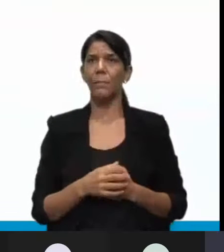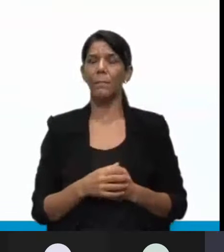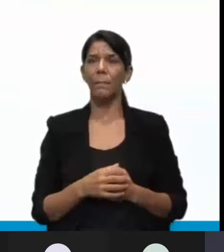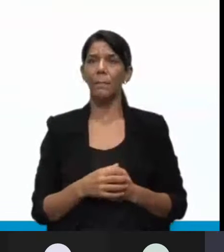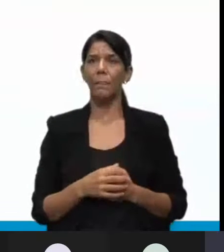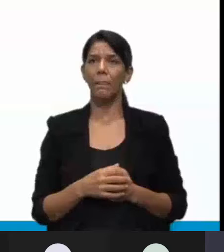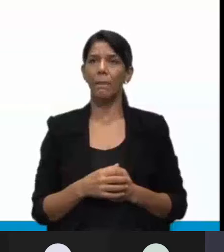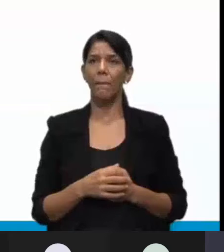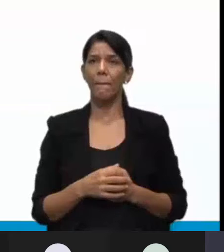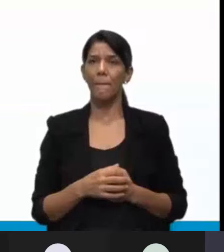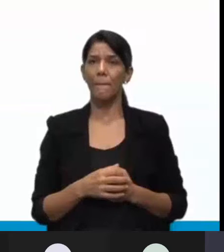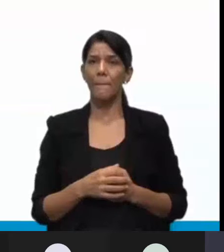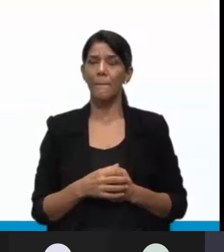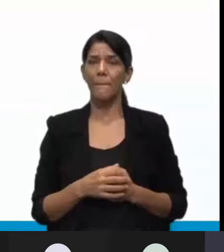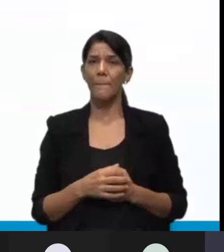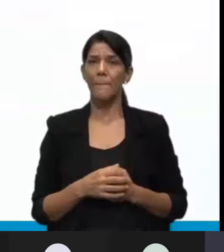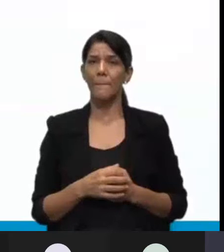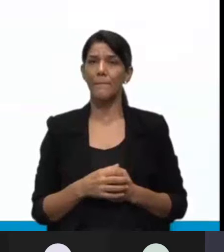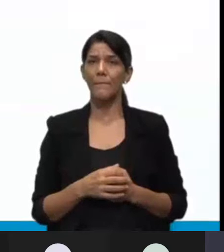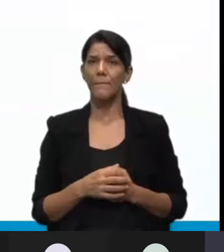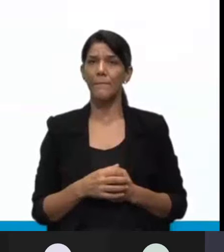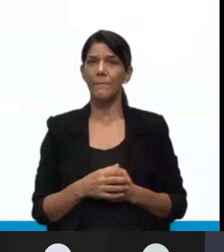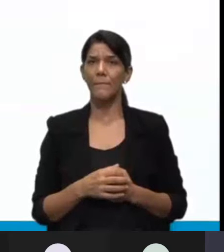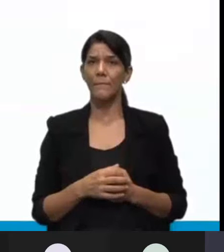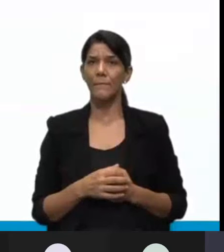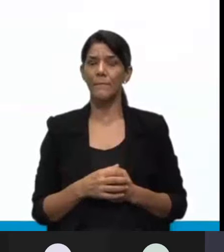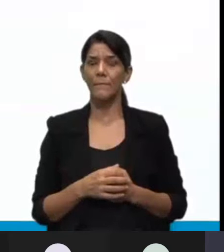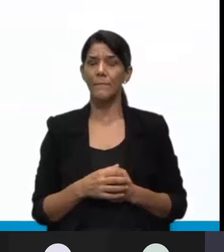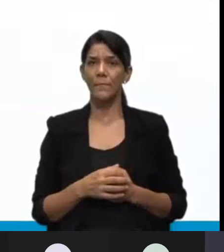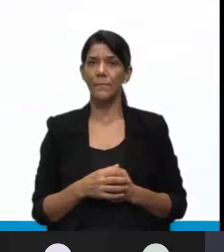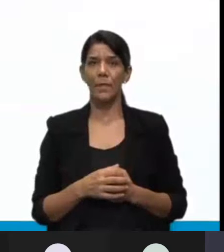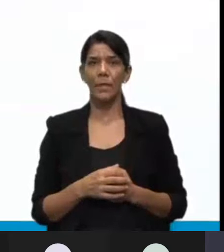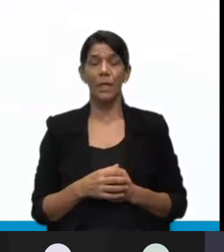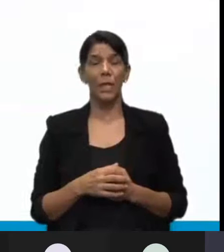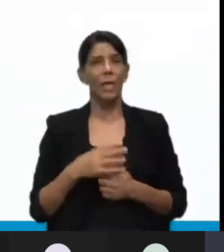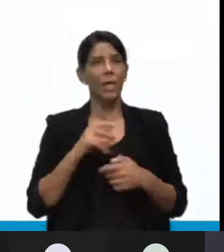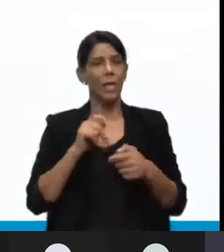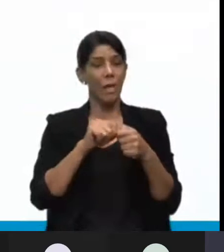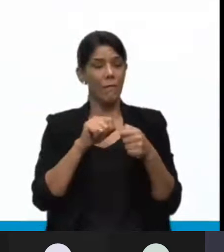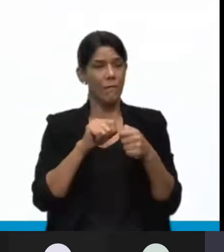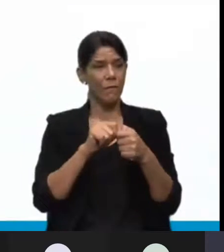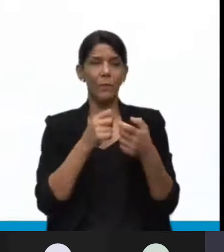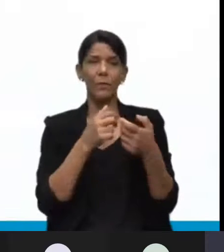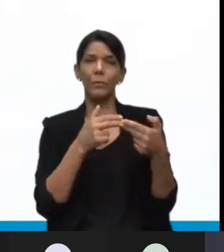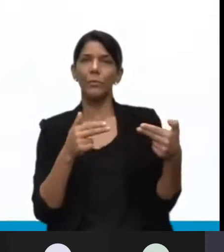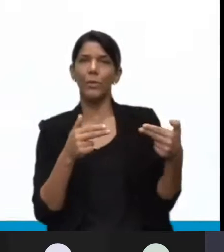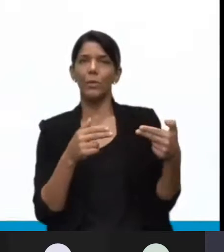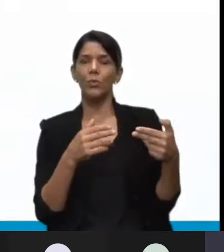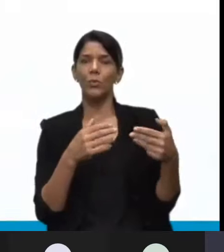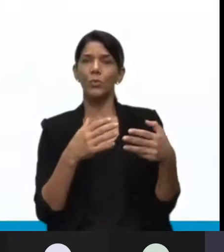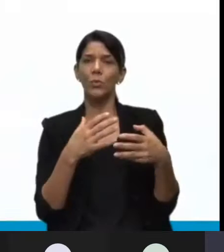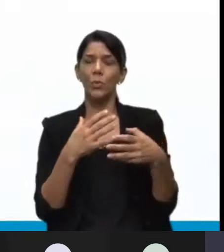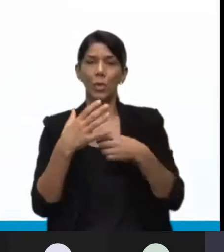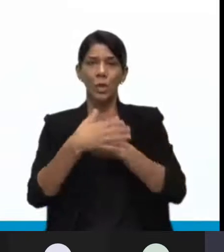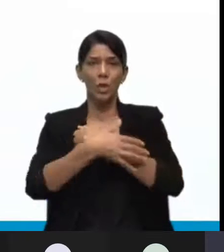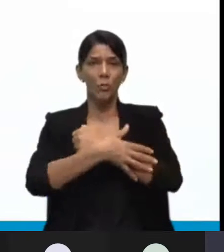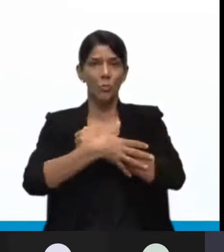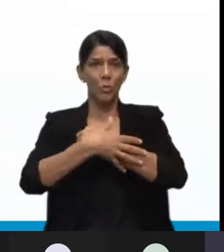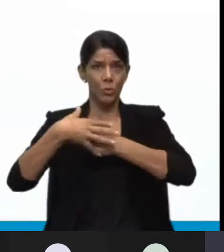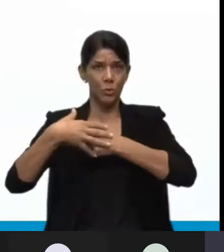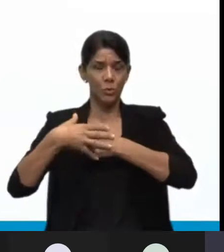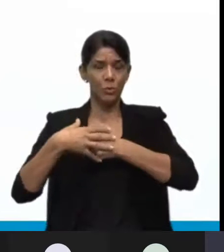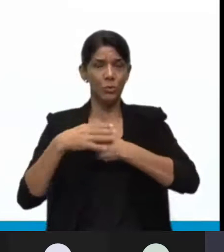aqui, a minha camada aqui é o miocárdio, tá? É formado aí, né, pelo músculo